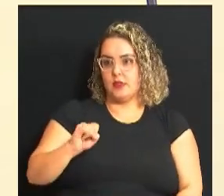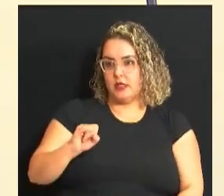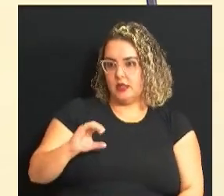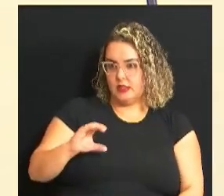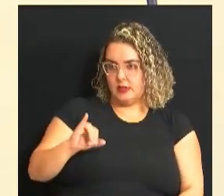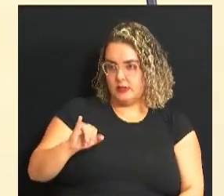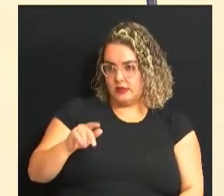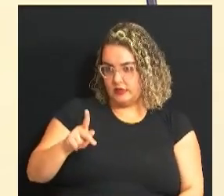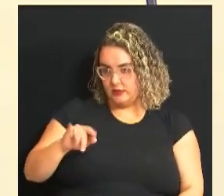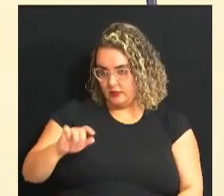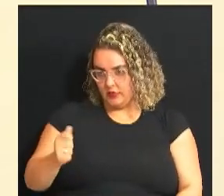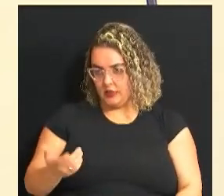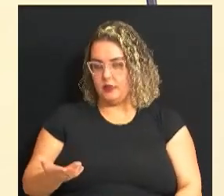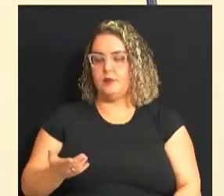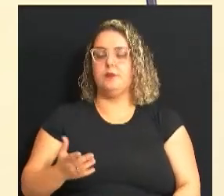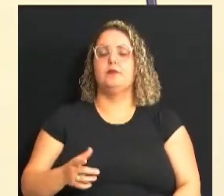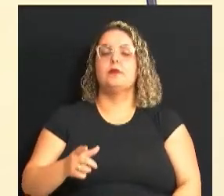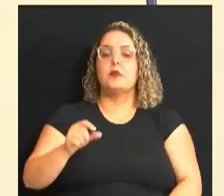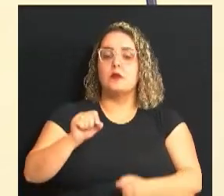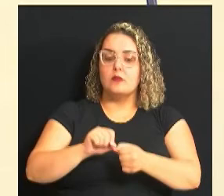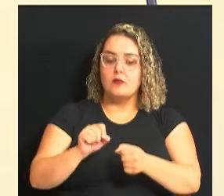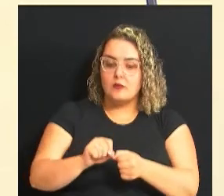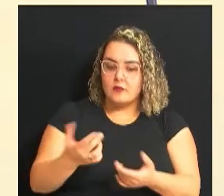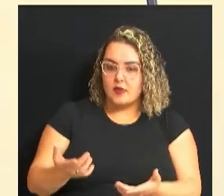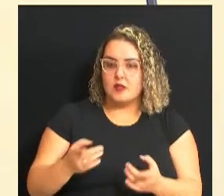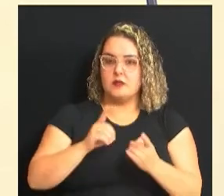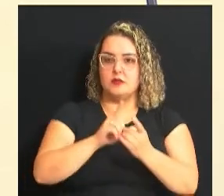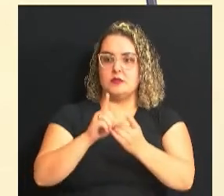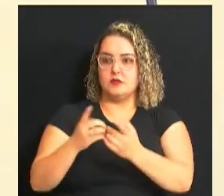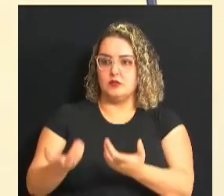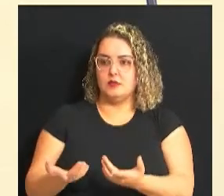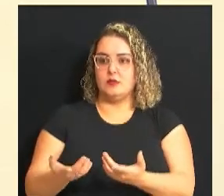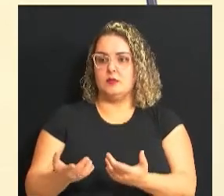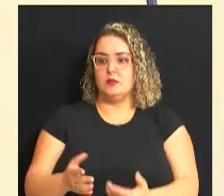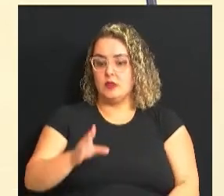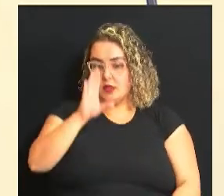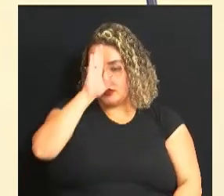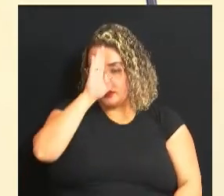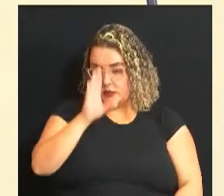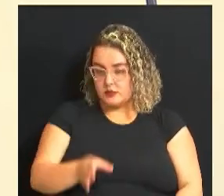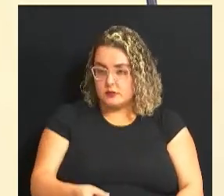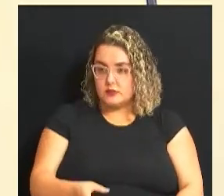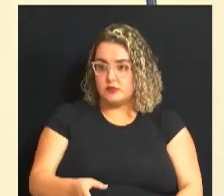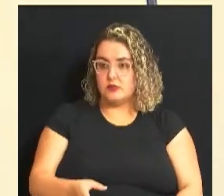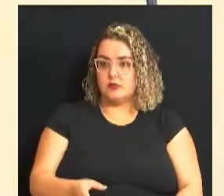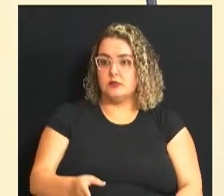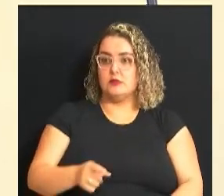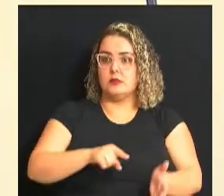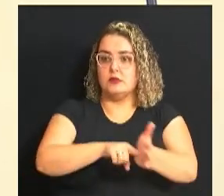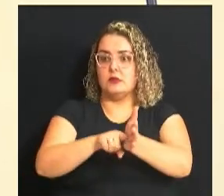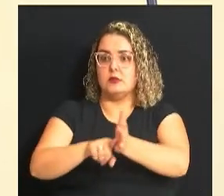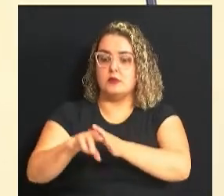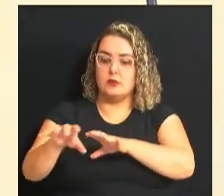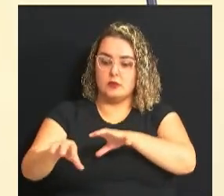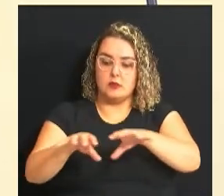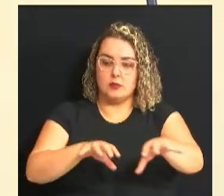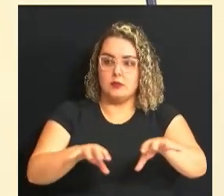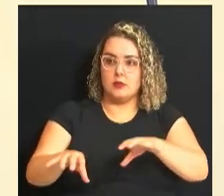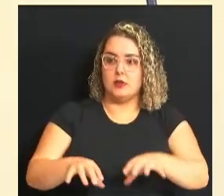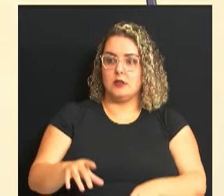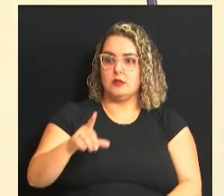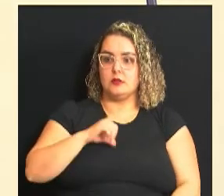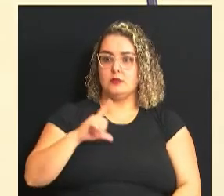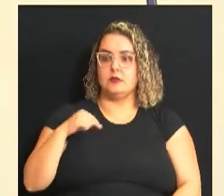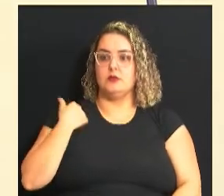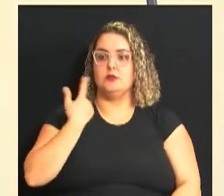CIPIA, onde faz esse registro de atendimento. Mas os principais levantamentos do mapeamento nós temos dos